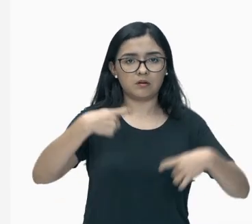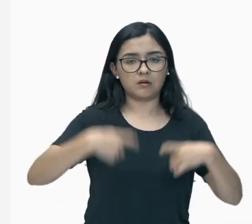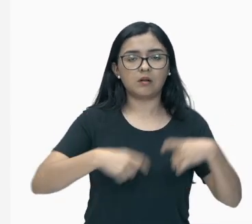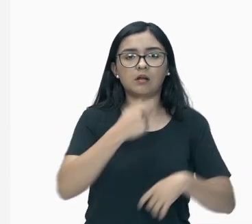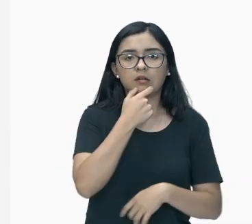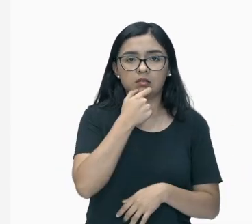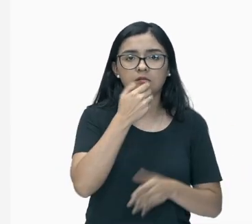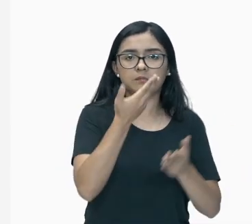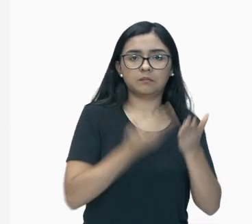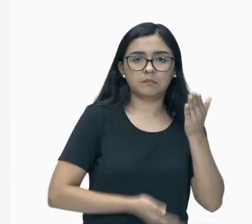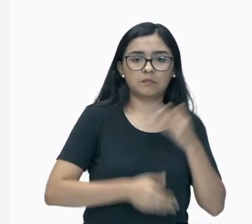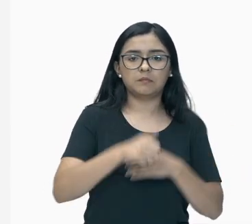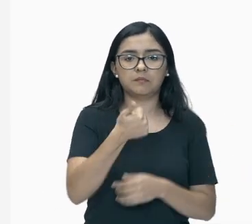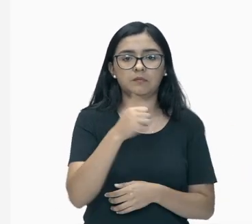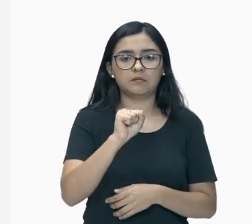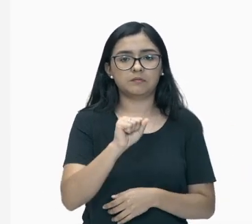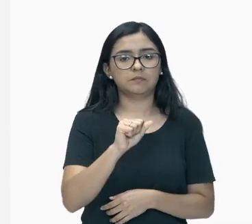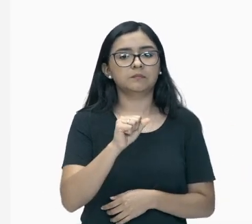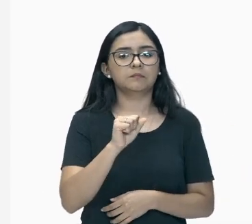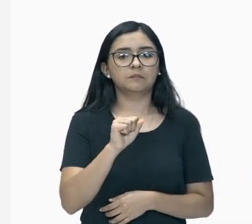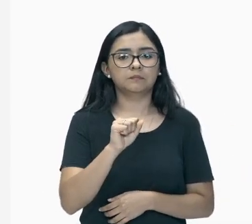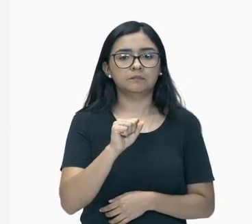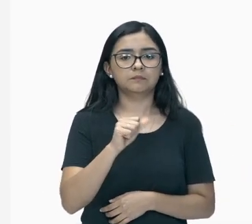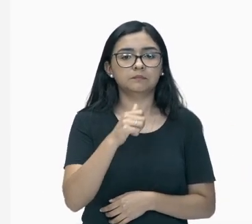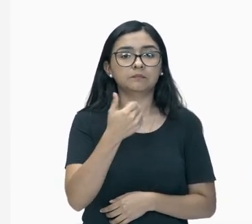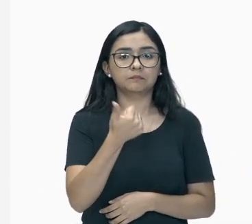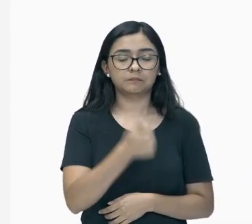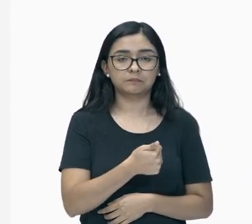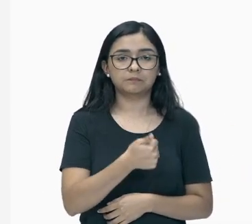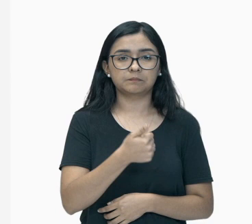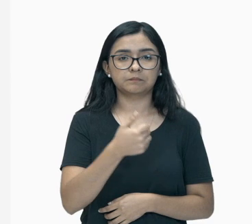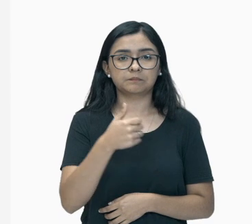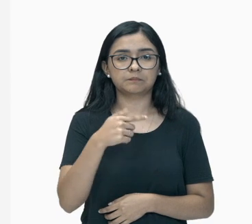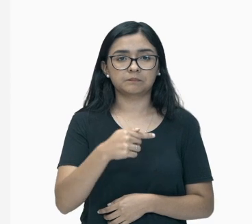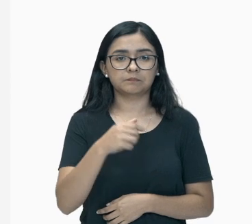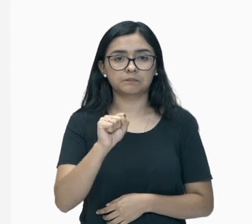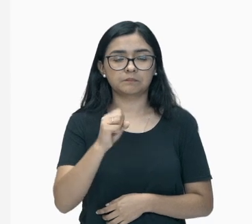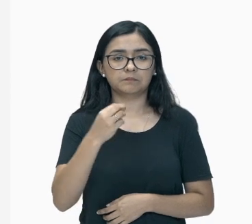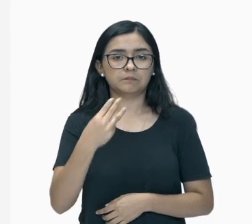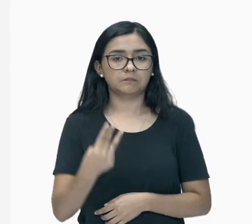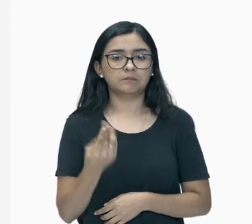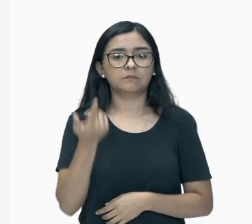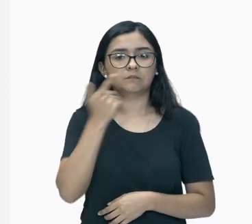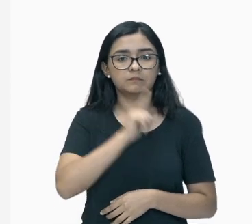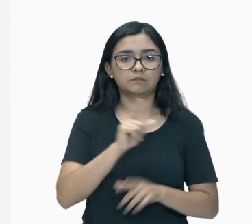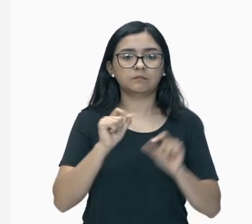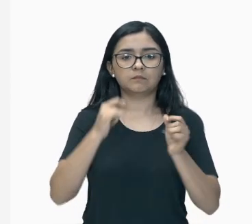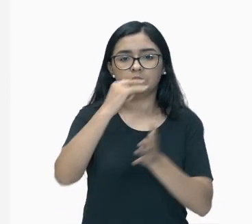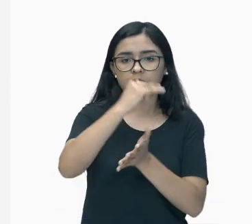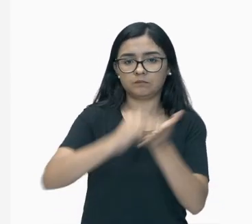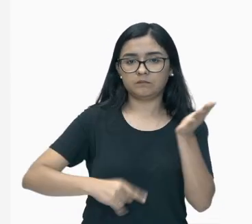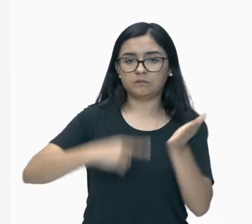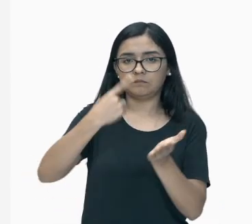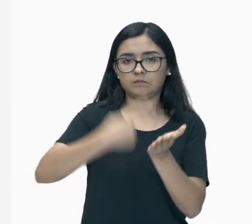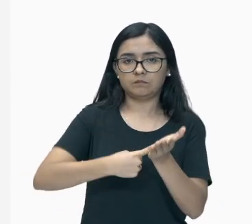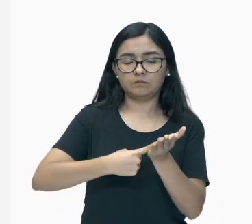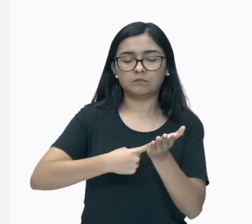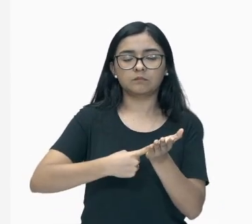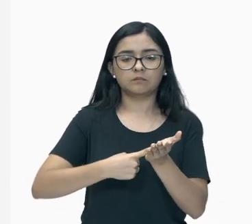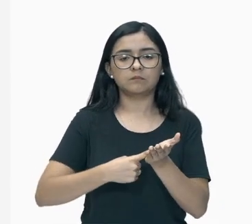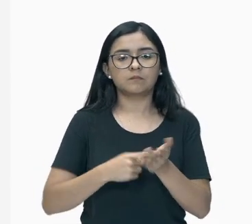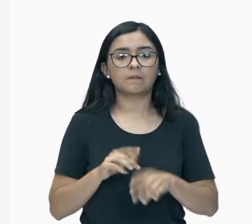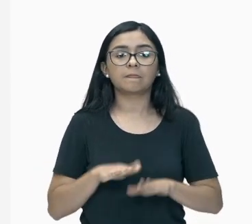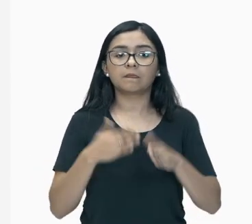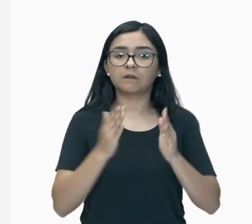e em 1783 reconheceu a independência dos Estados Unidos no chamado Tratado de Versalhes ou Tratado de Paris.